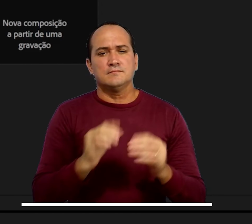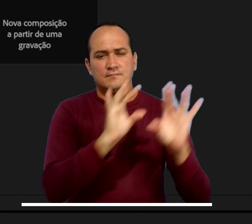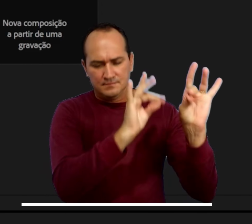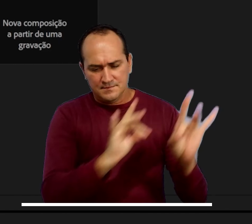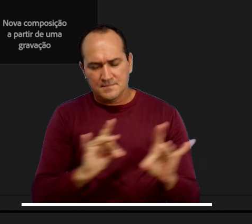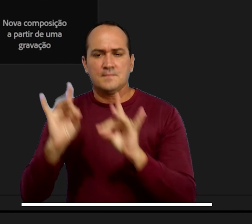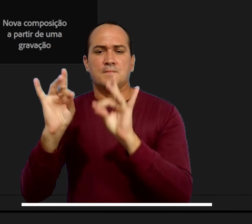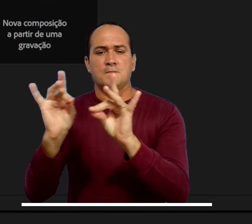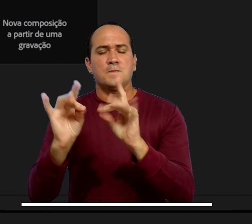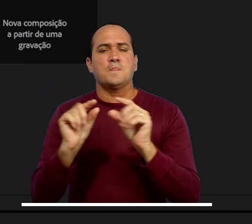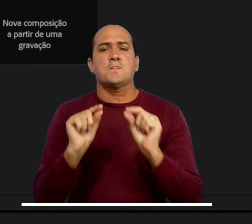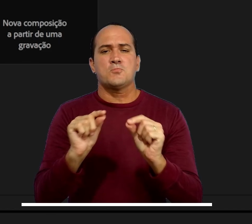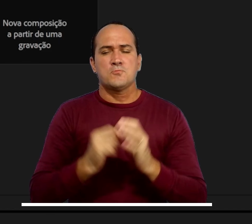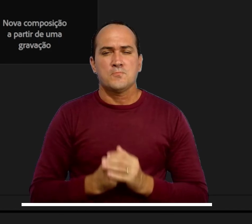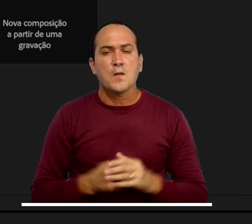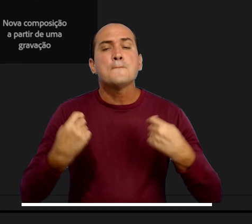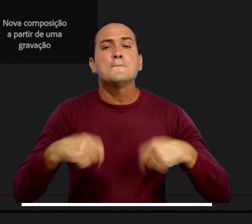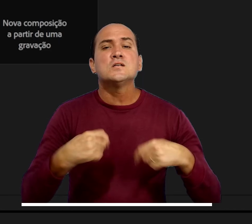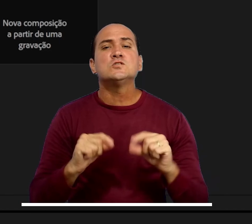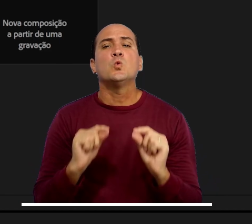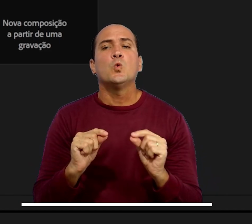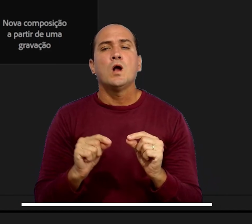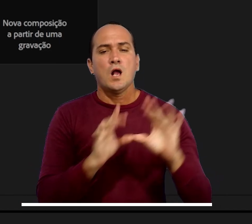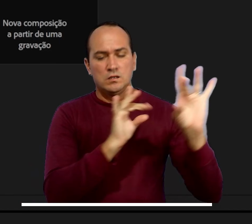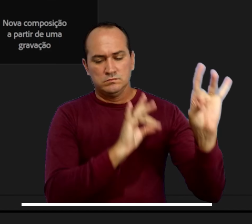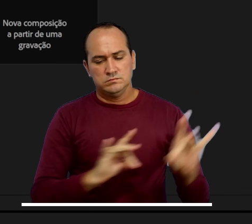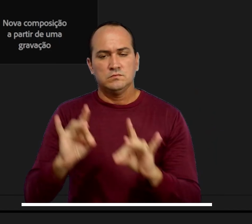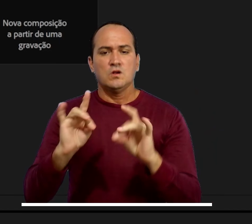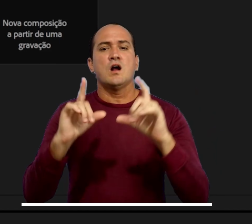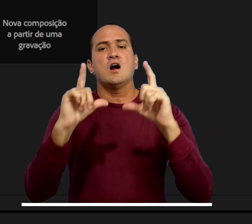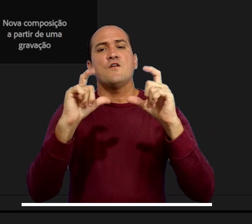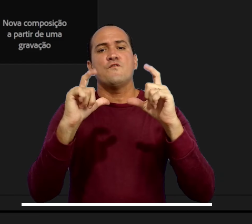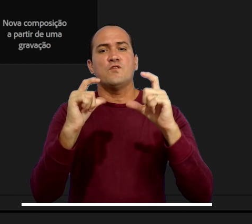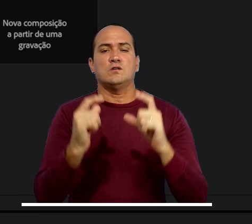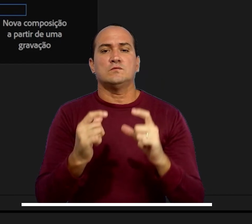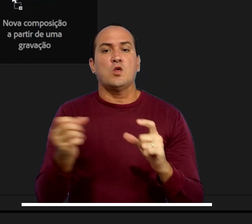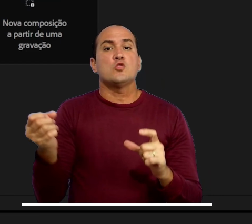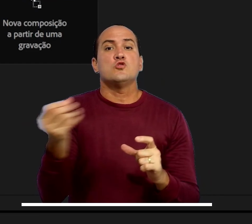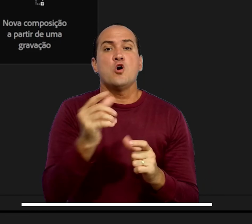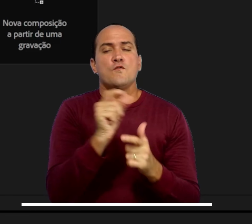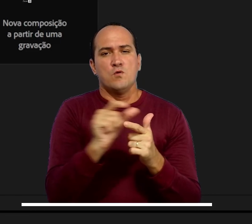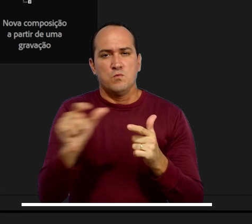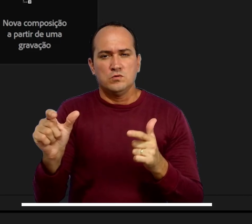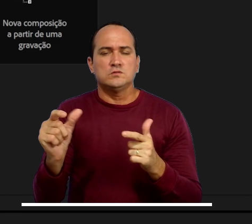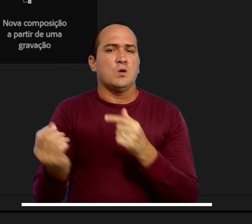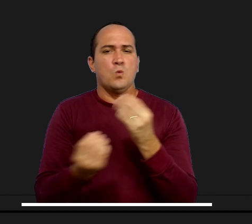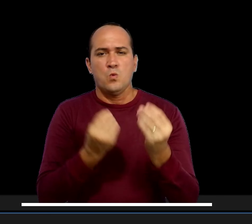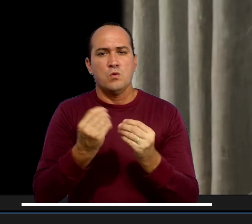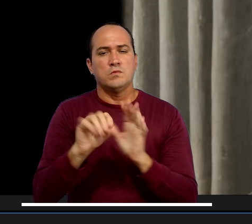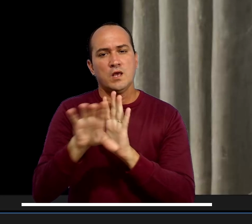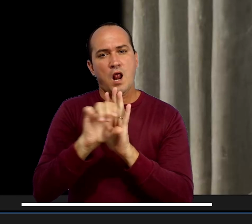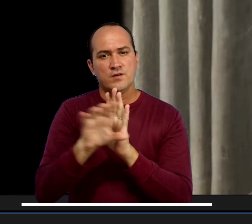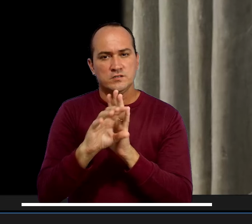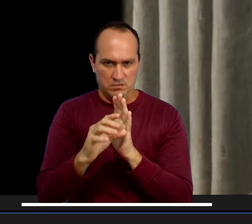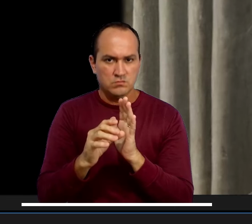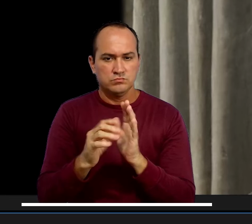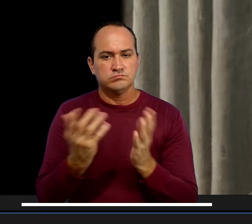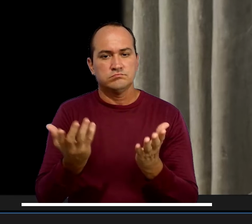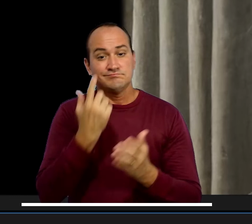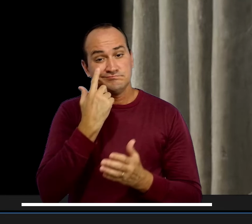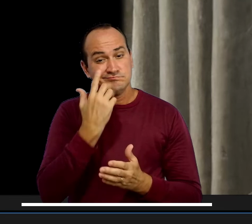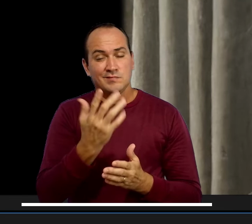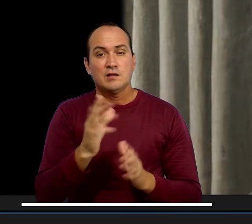fotinho. Então a única coisa que eu preciso fazer aqui é arrastar essa minha foto aqui para nova composição a partir da gravação.